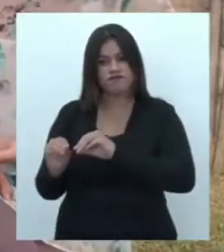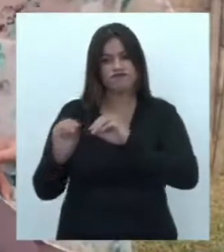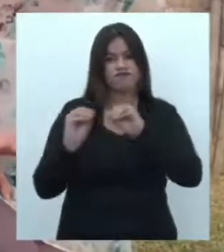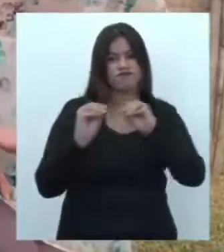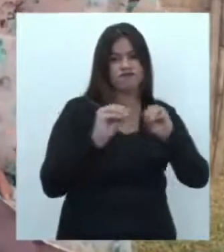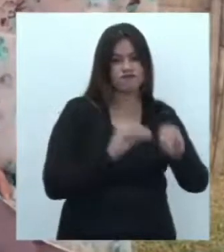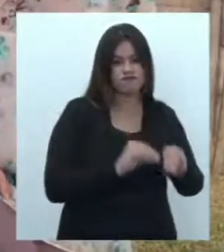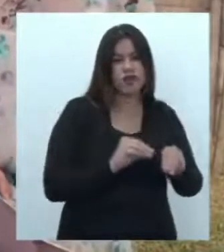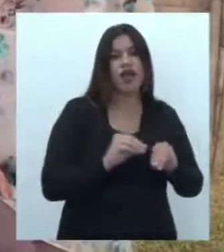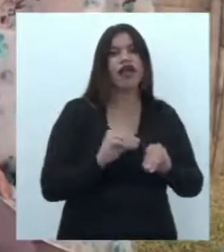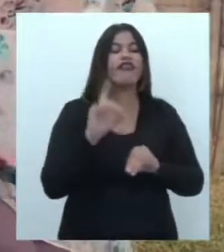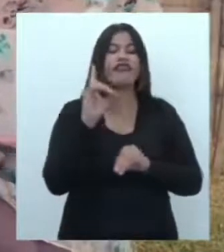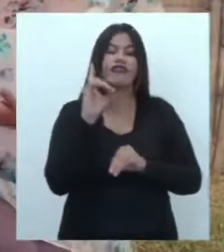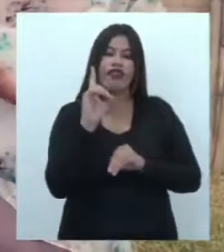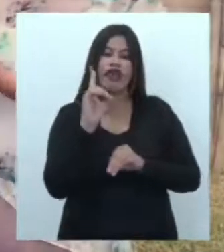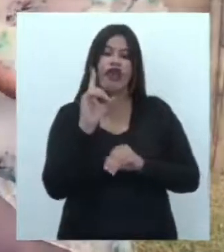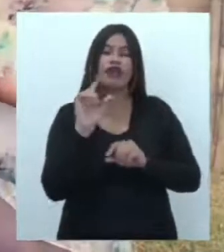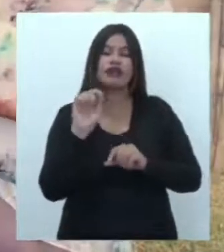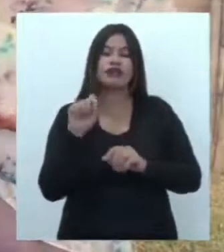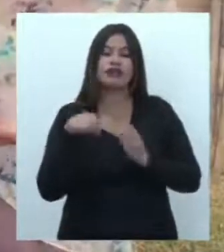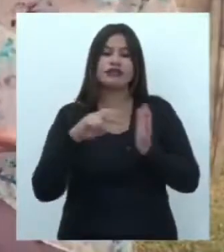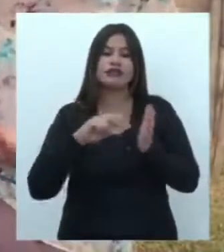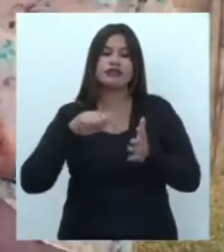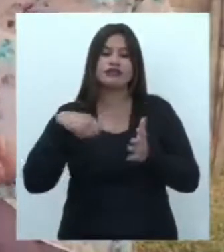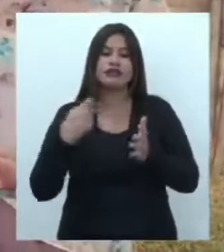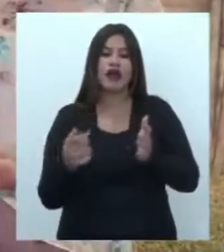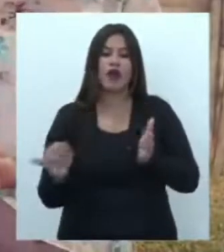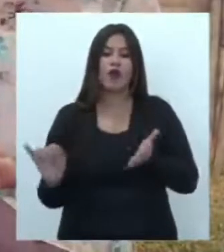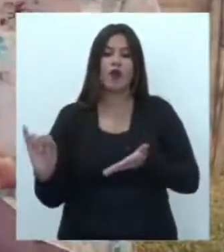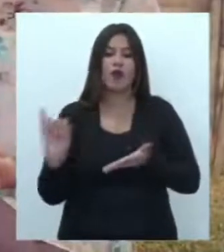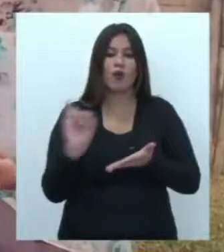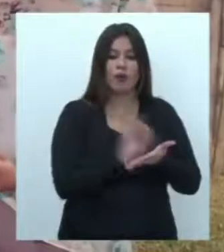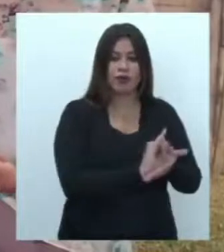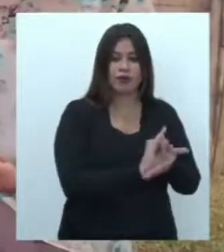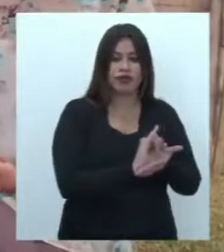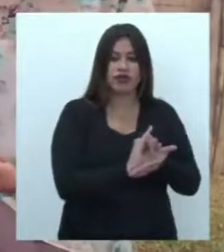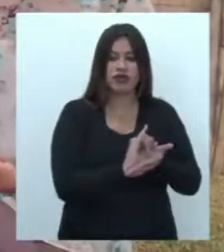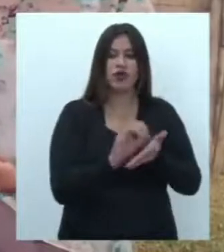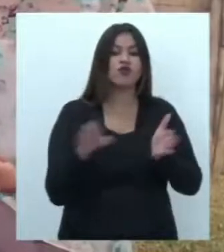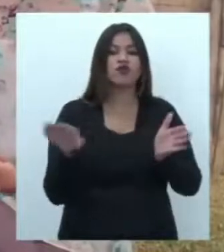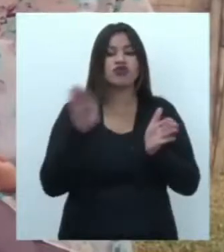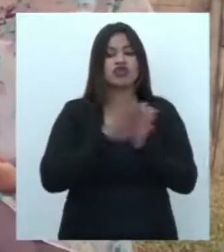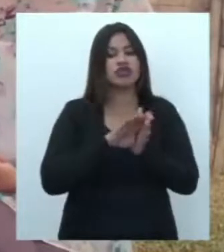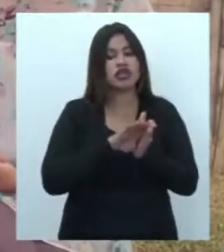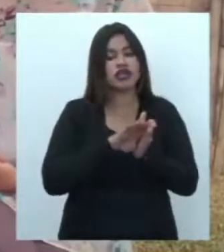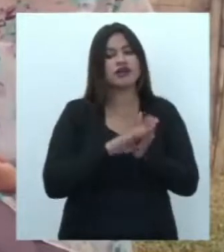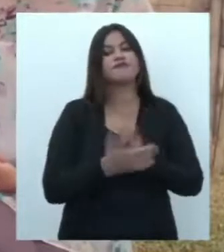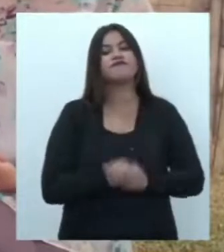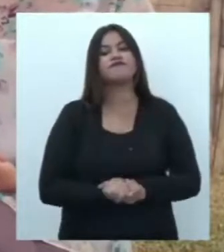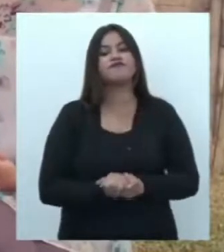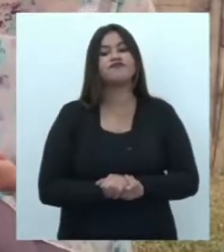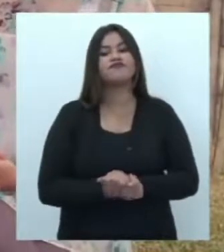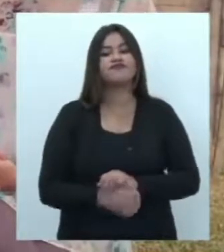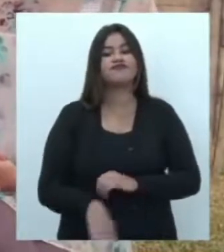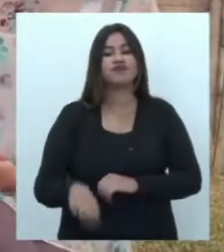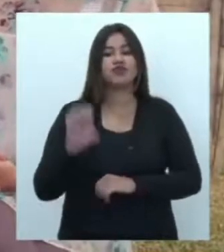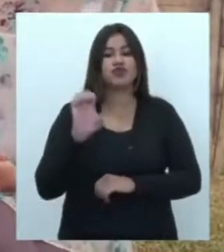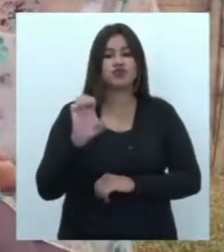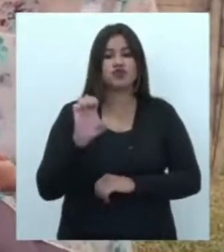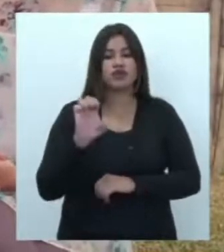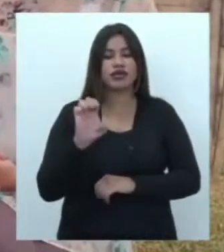imigração, pois ele indica alguém que está chegando nesse país, enquanto o deslocamento E é